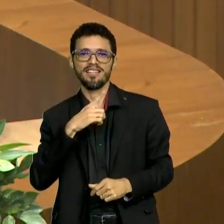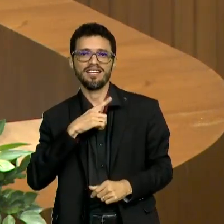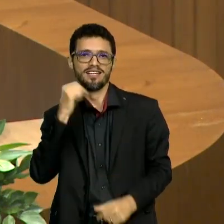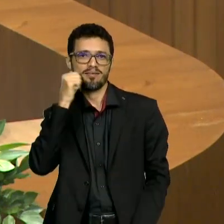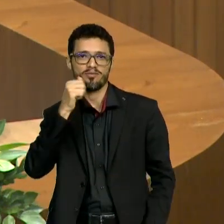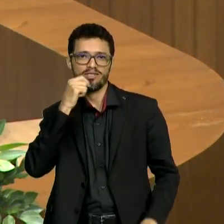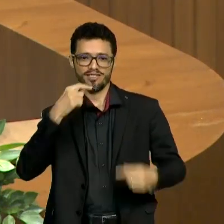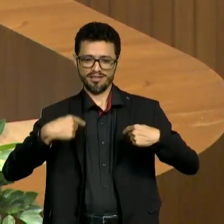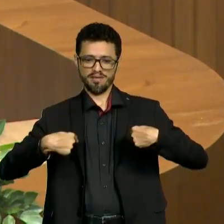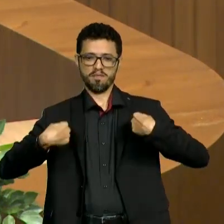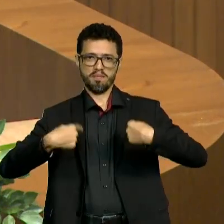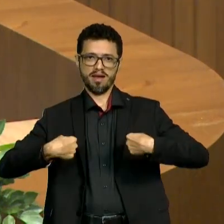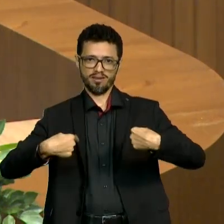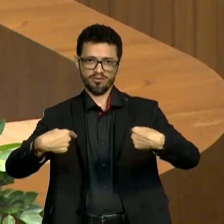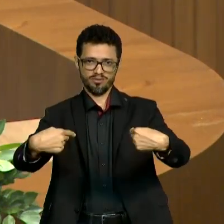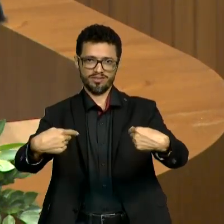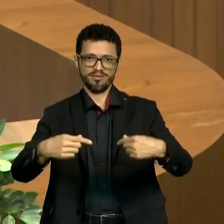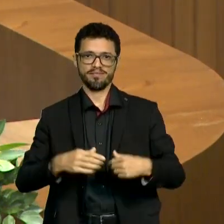do pop.